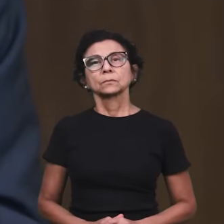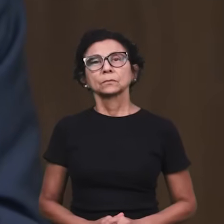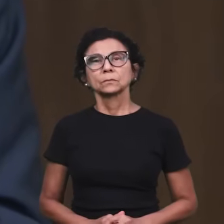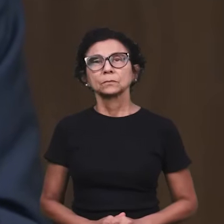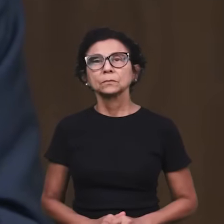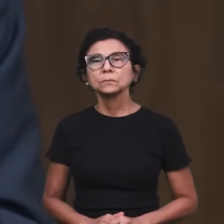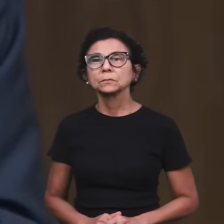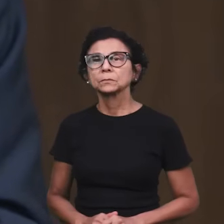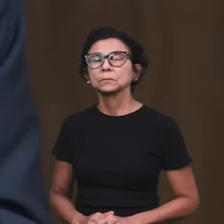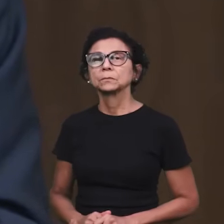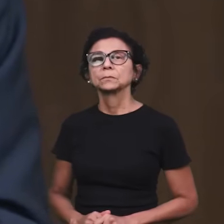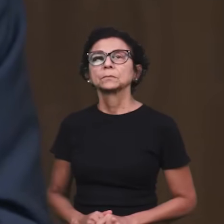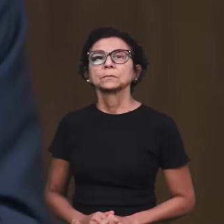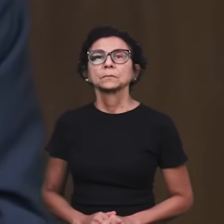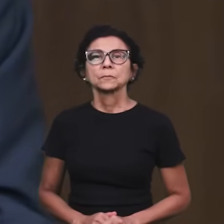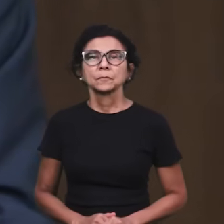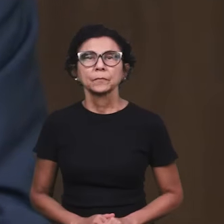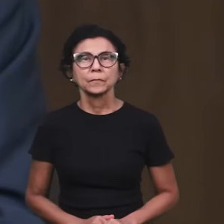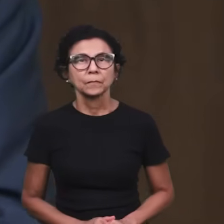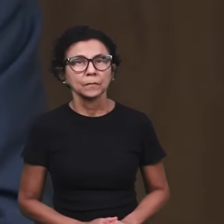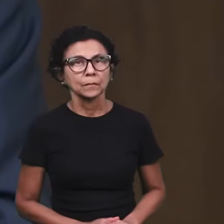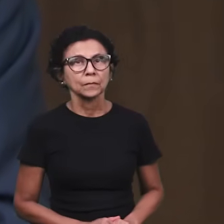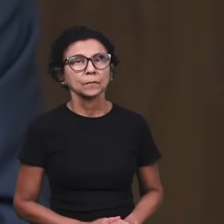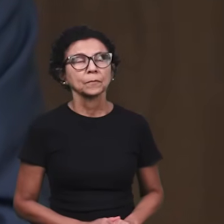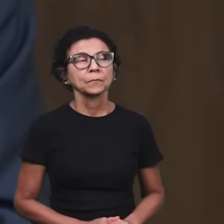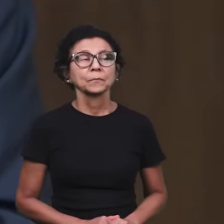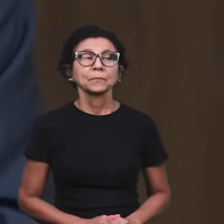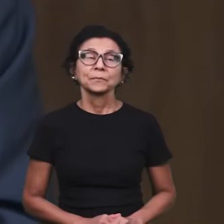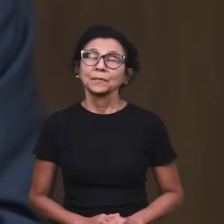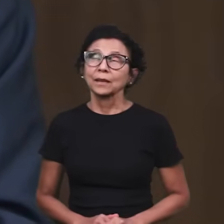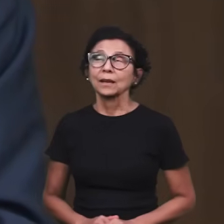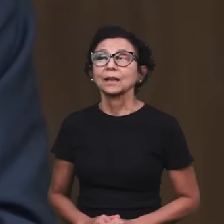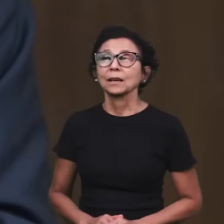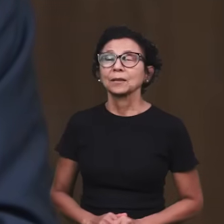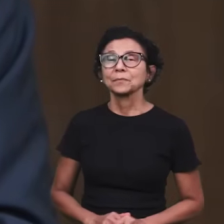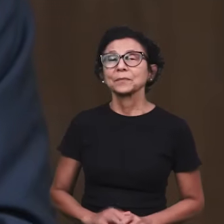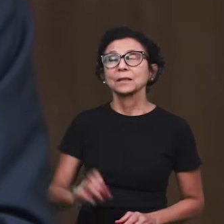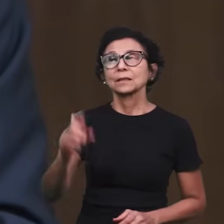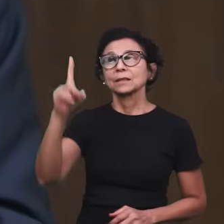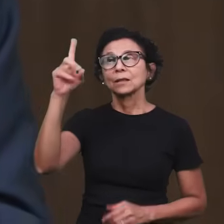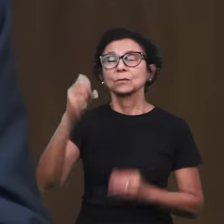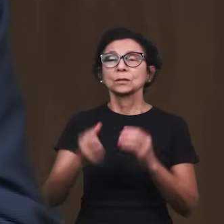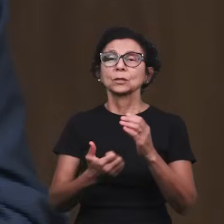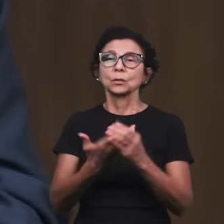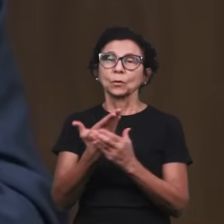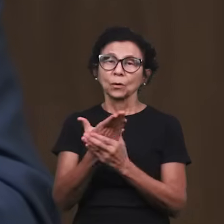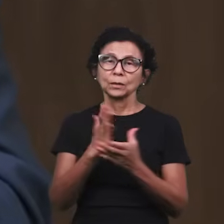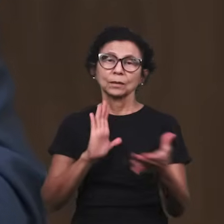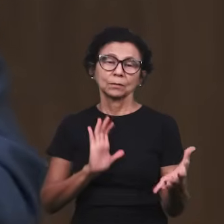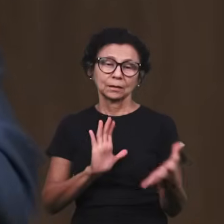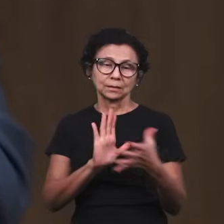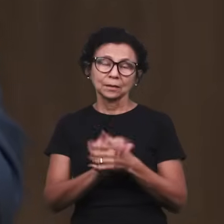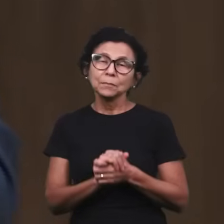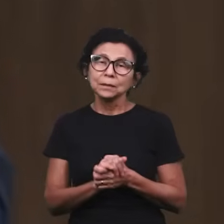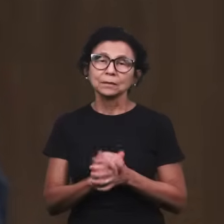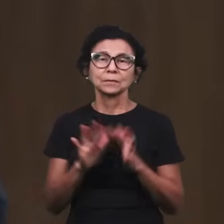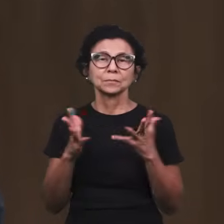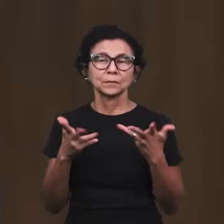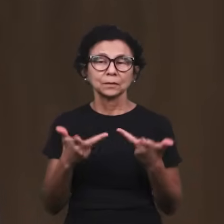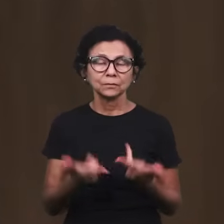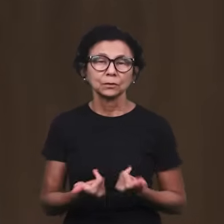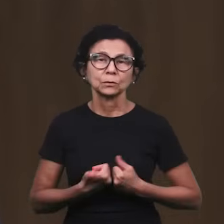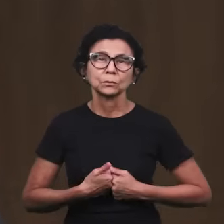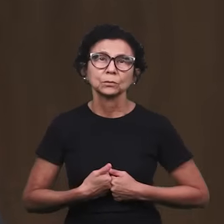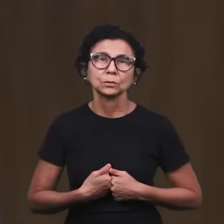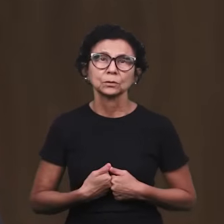Foi a mão do Senhor que fez isso. E a coisa maravilhosa aos nossos olhos. Então, o mundo hoje... Agora, quando a